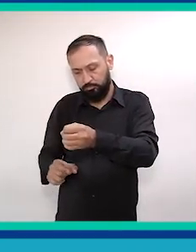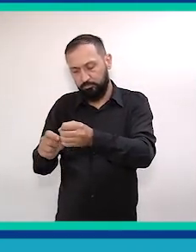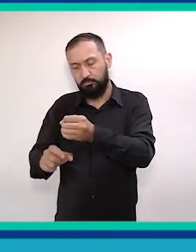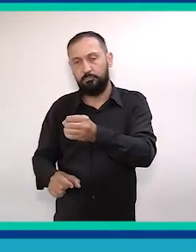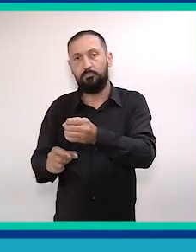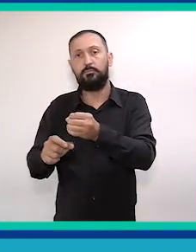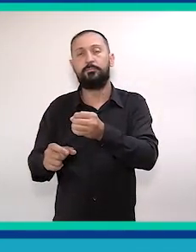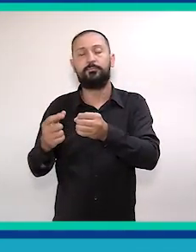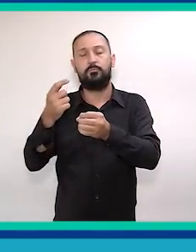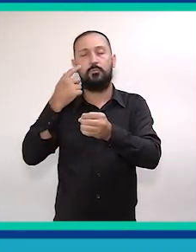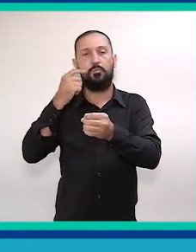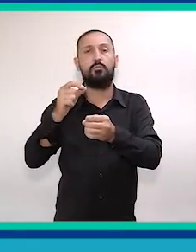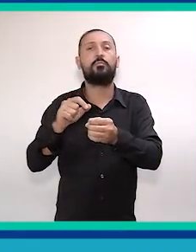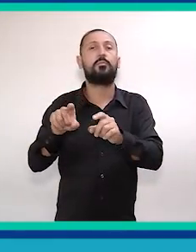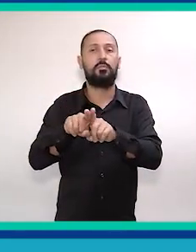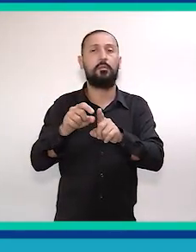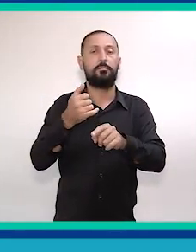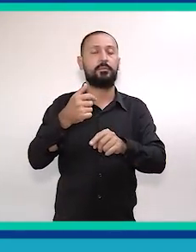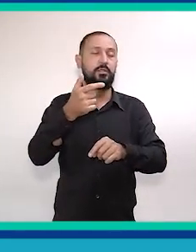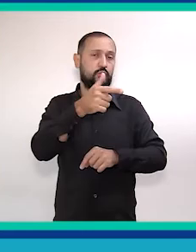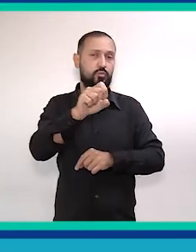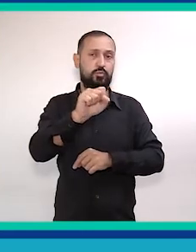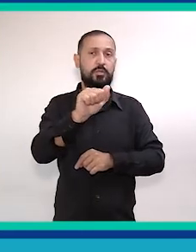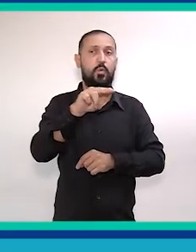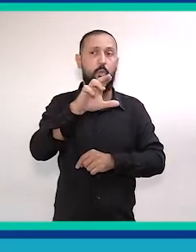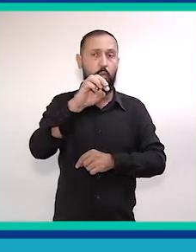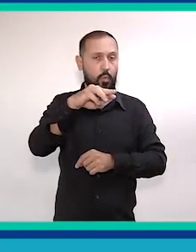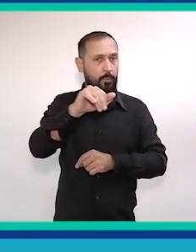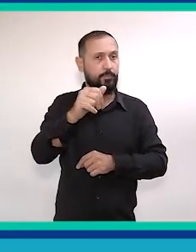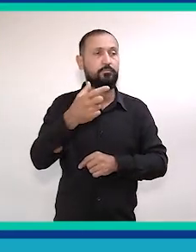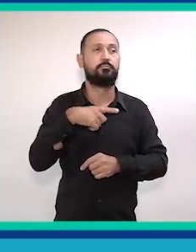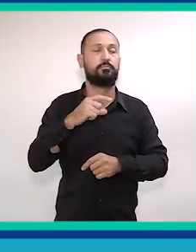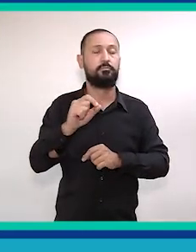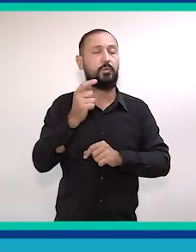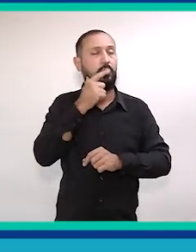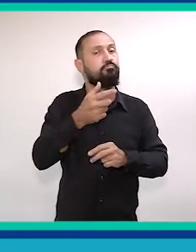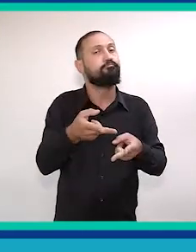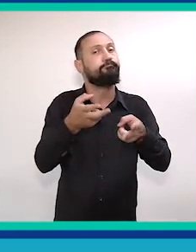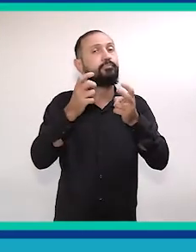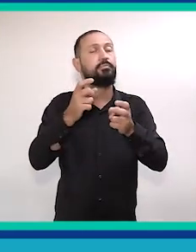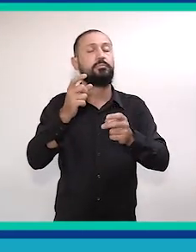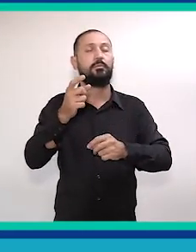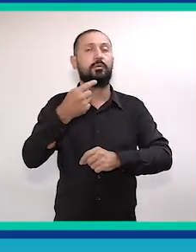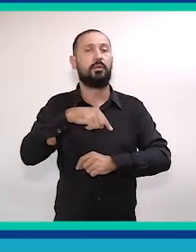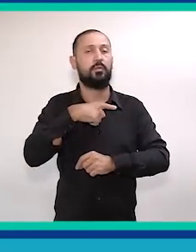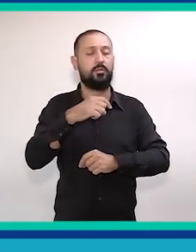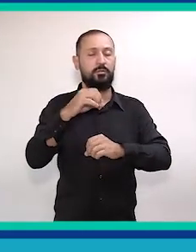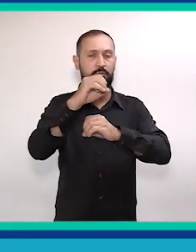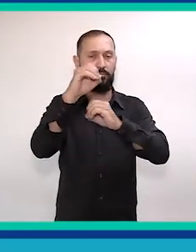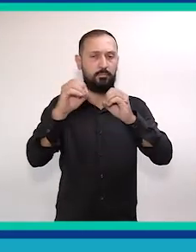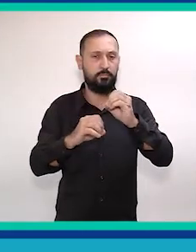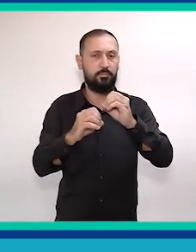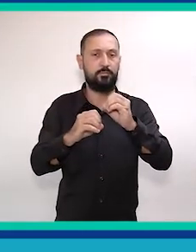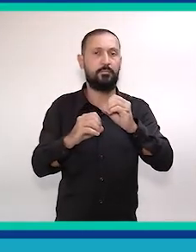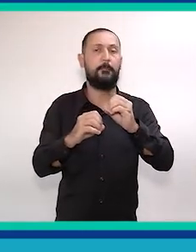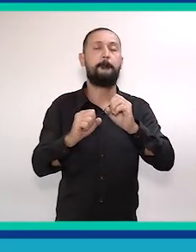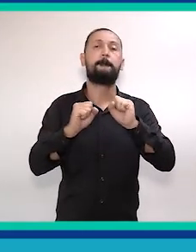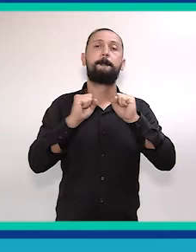e para o câncer desse tipo de sarcoma que a gente acabou trabalhando. Então, a gente consegue perceber que a nossa